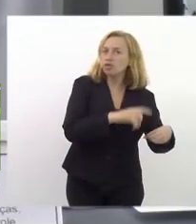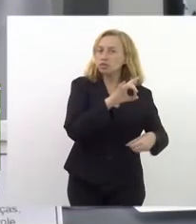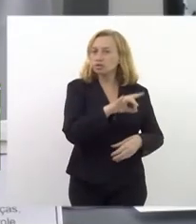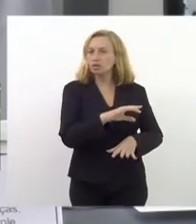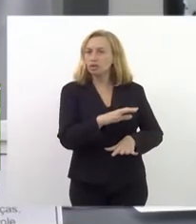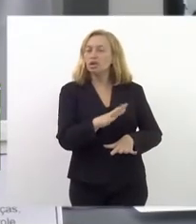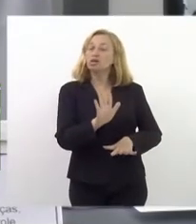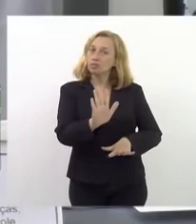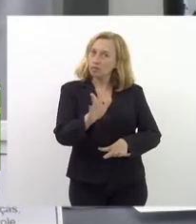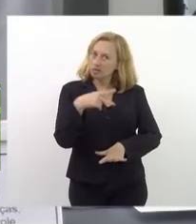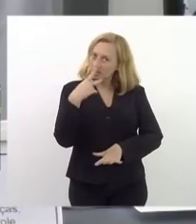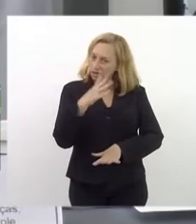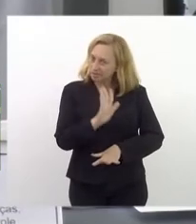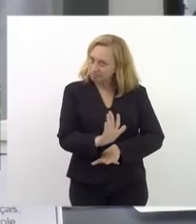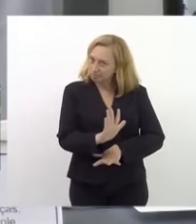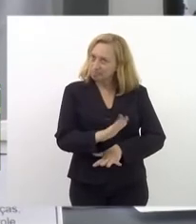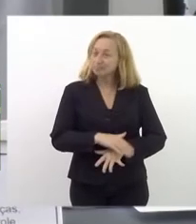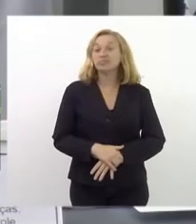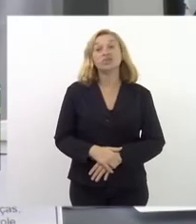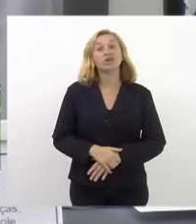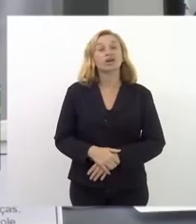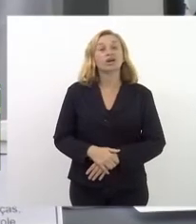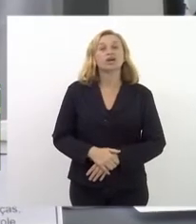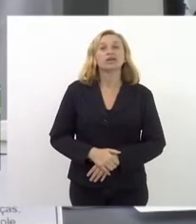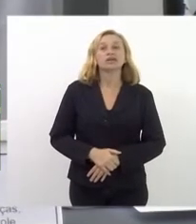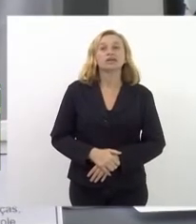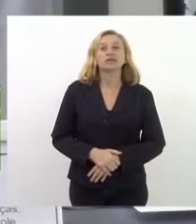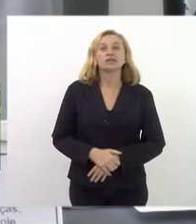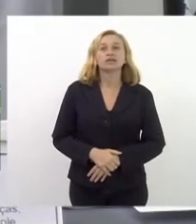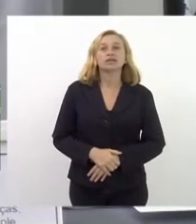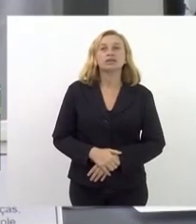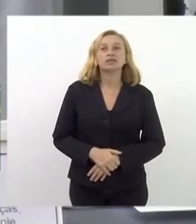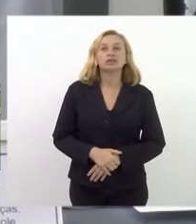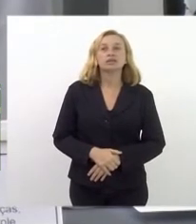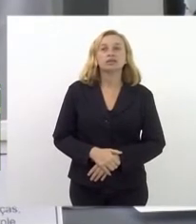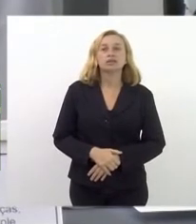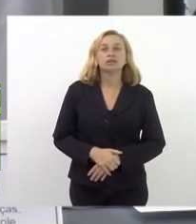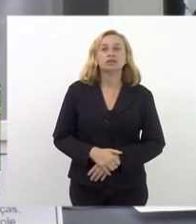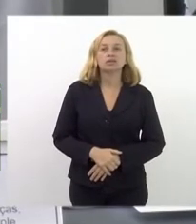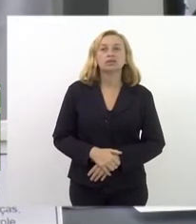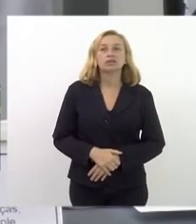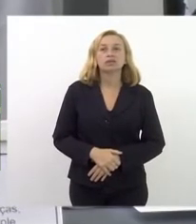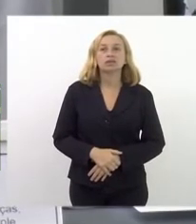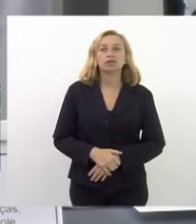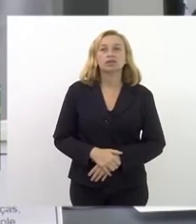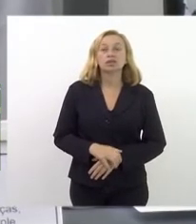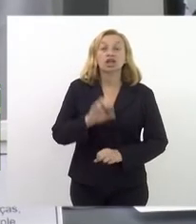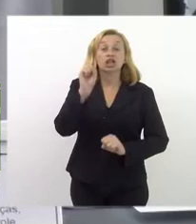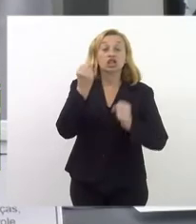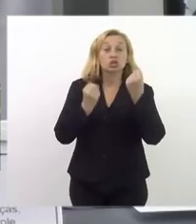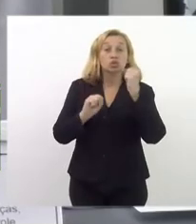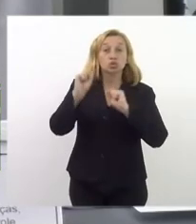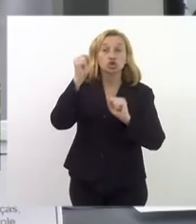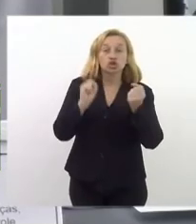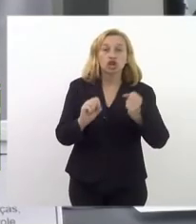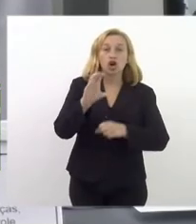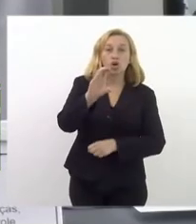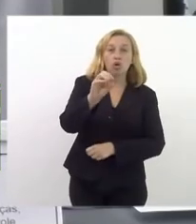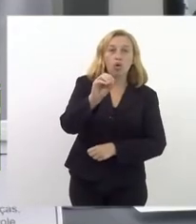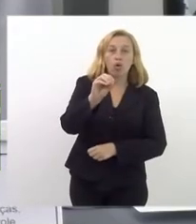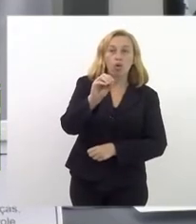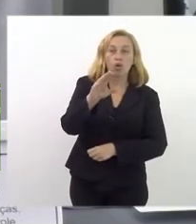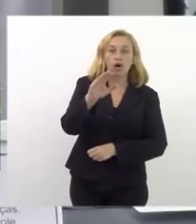um comentário, né, sobre a expressão indústria oca. O